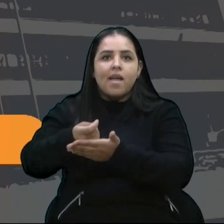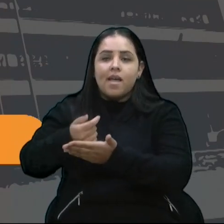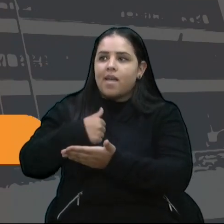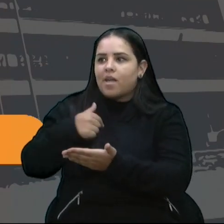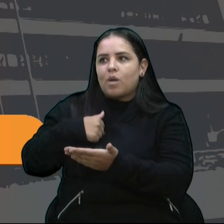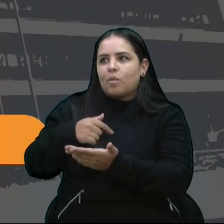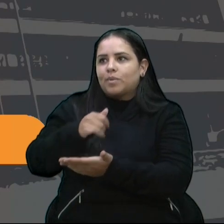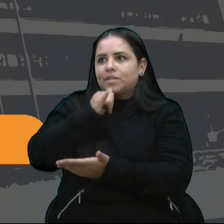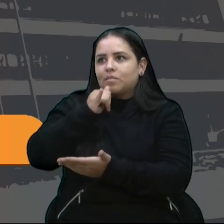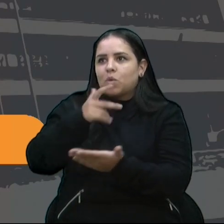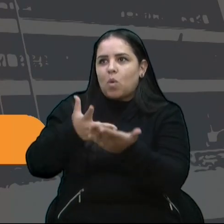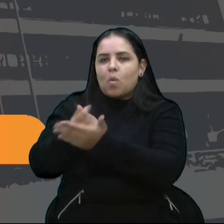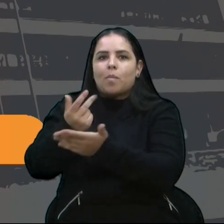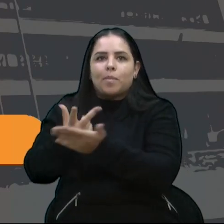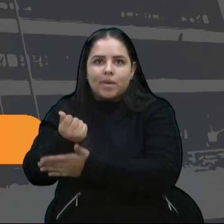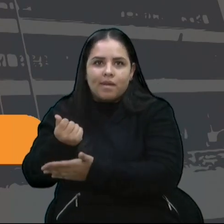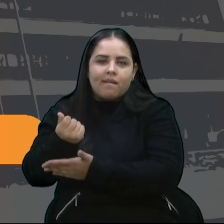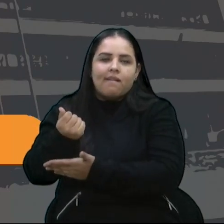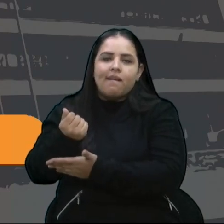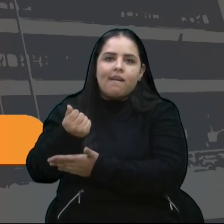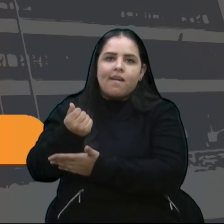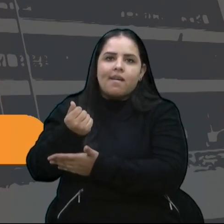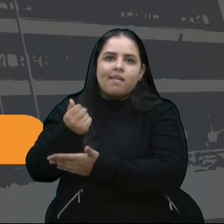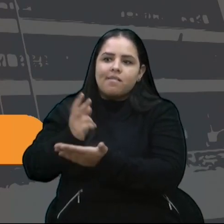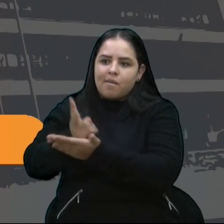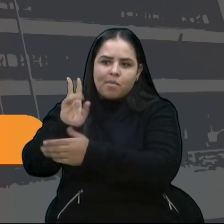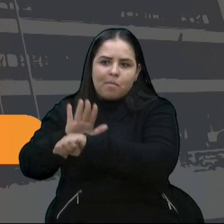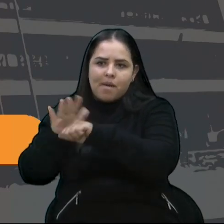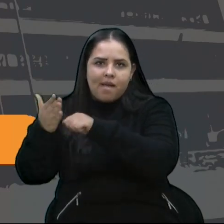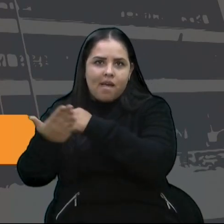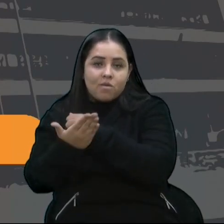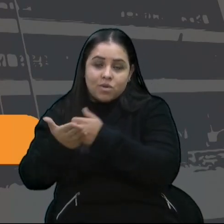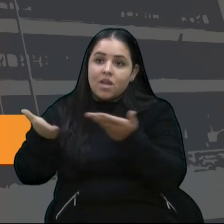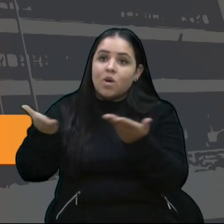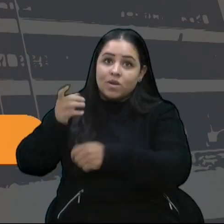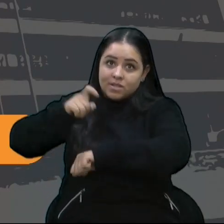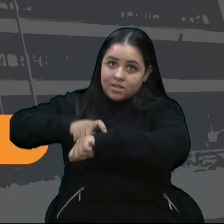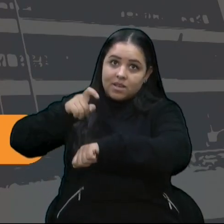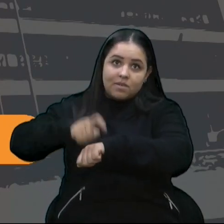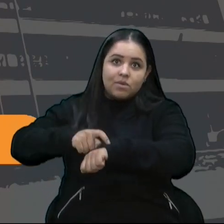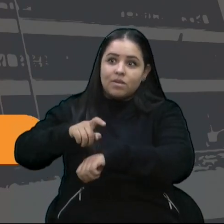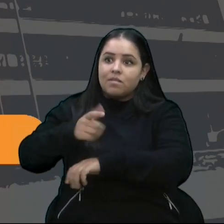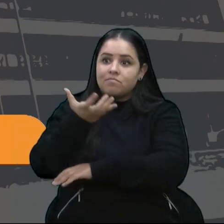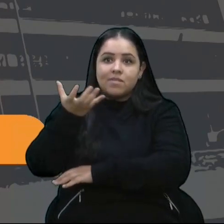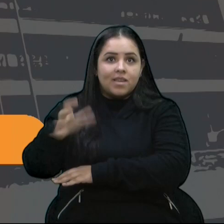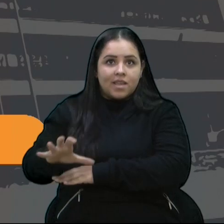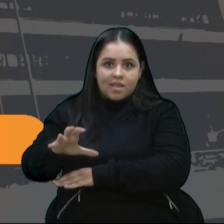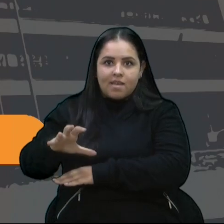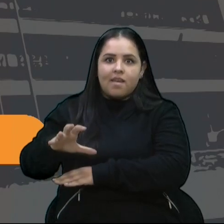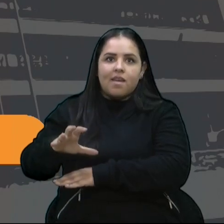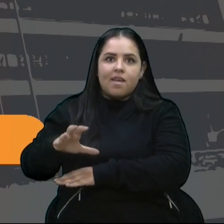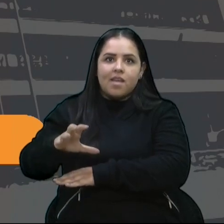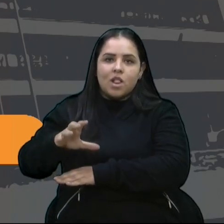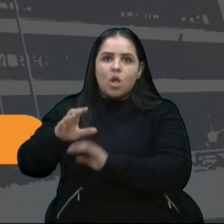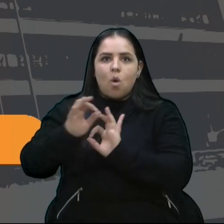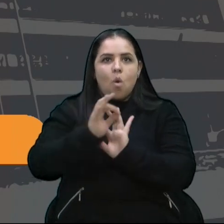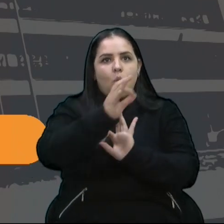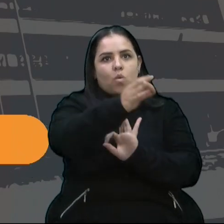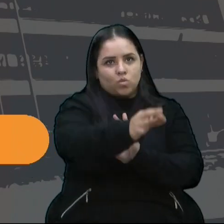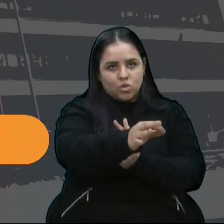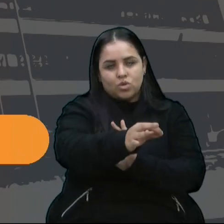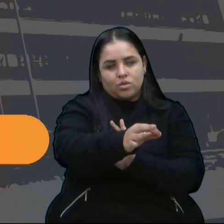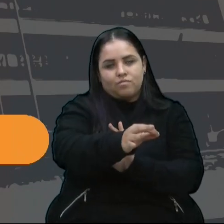adquirido o que eu preciso por aqui. E claro, até em virtude desse momento a gente não quer se deslocar muito mesmo, né?